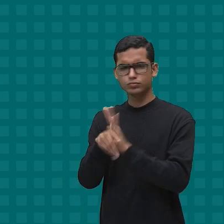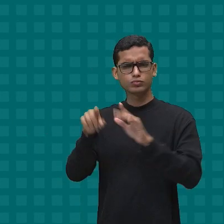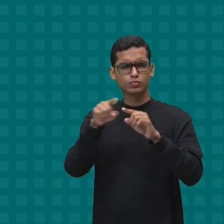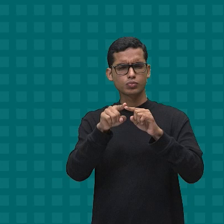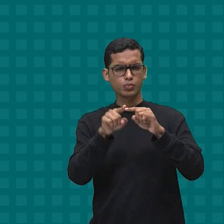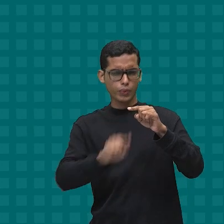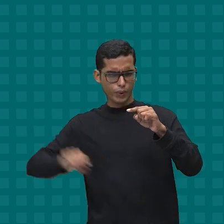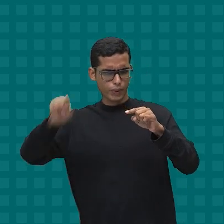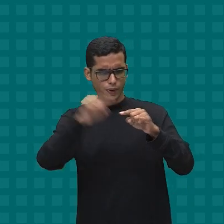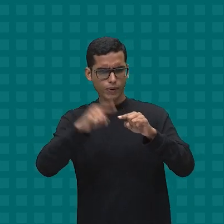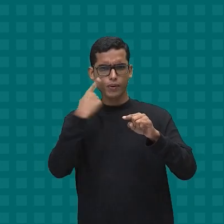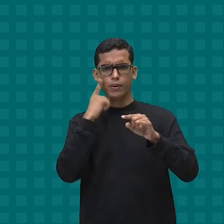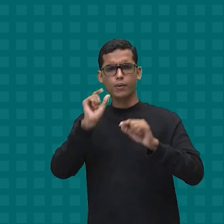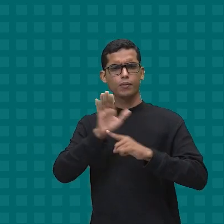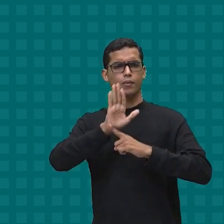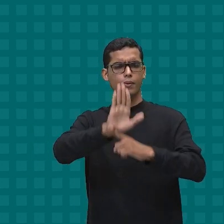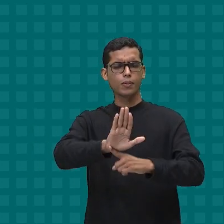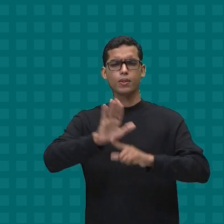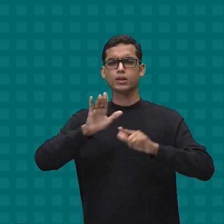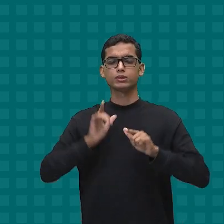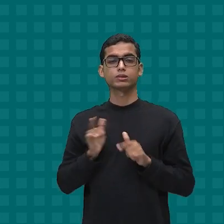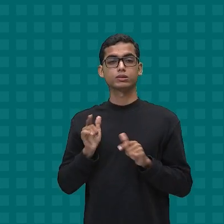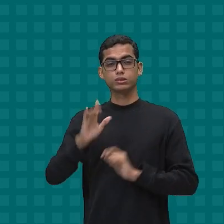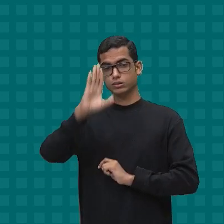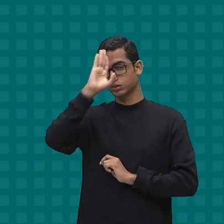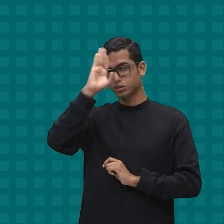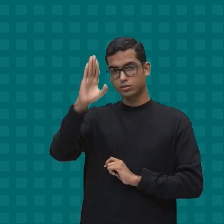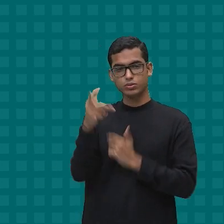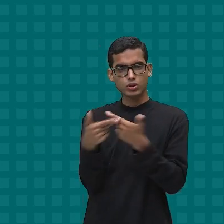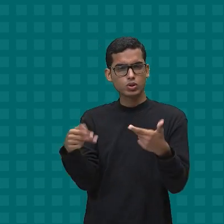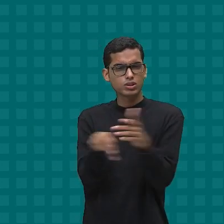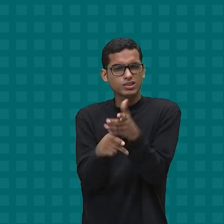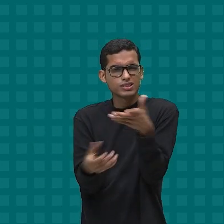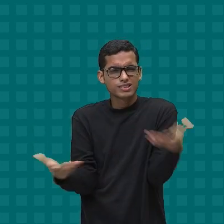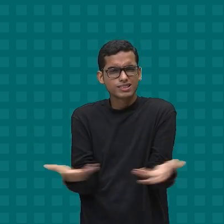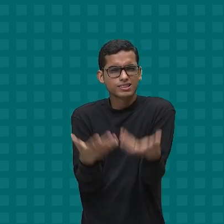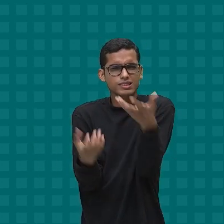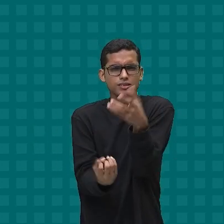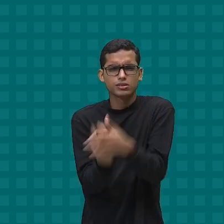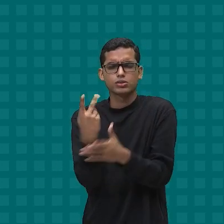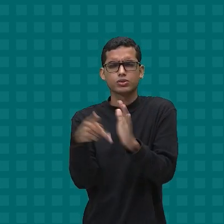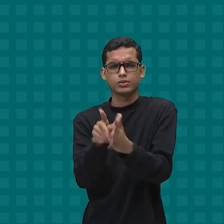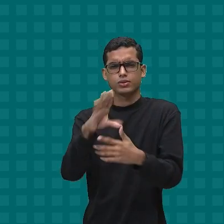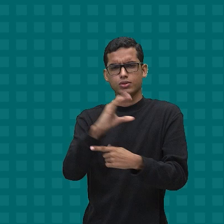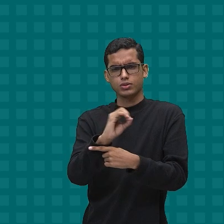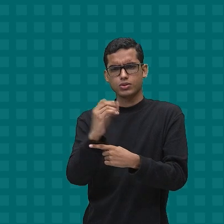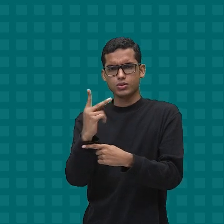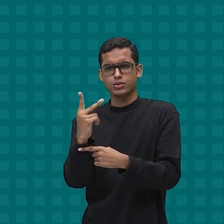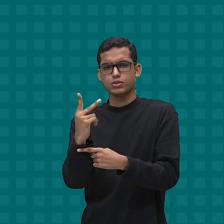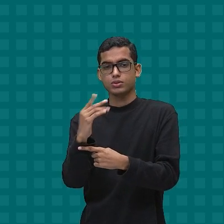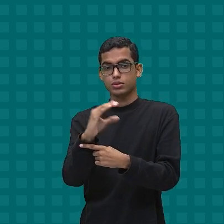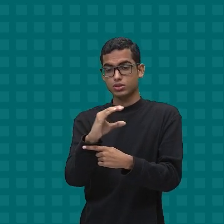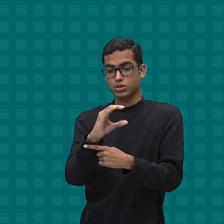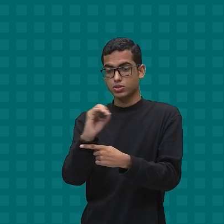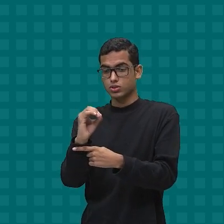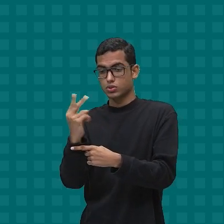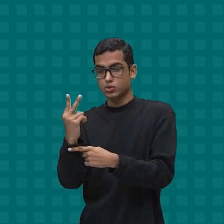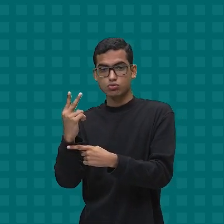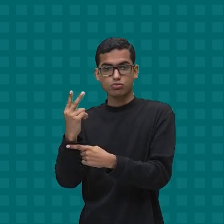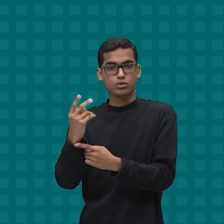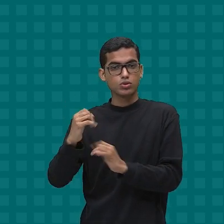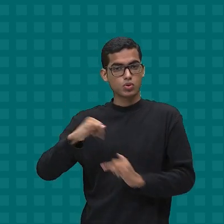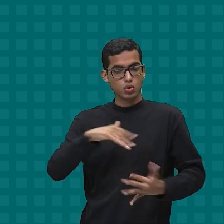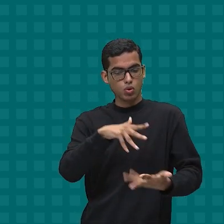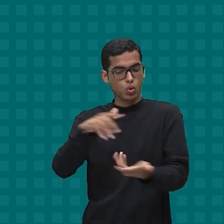gráfico são as principais fontes de emissão de gás carbônico no Brasil. Eu não estou falando nem no mundo, eu